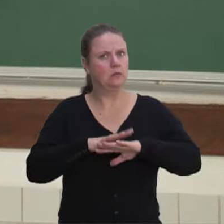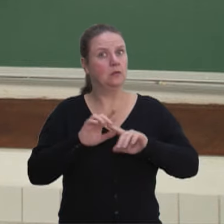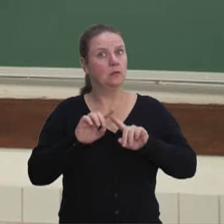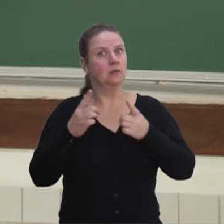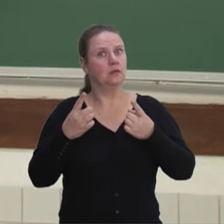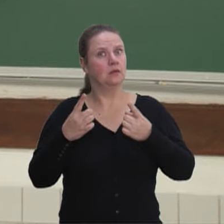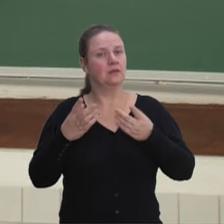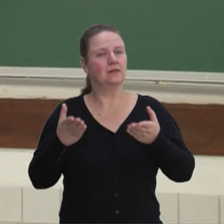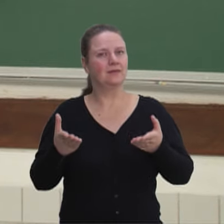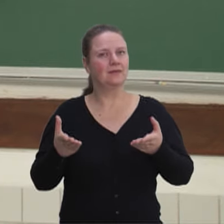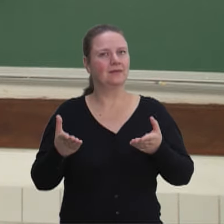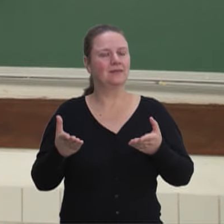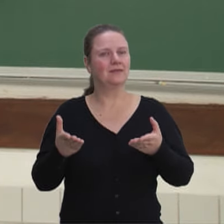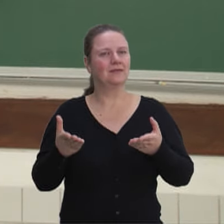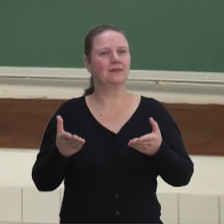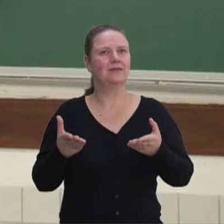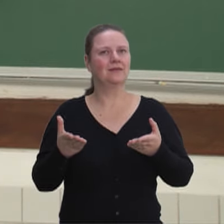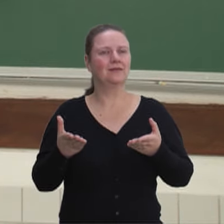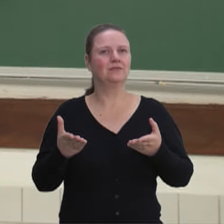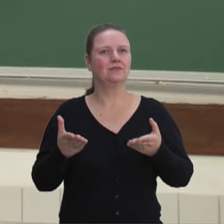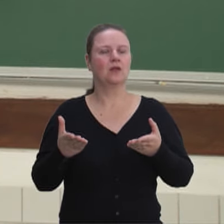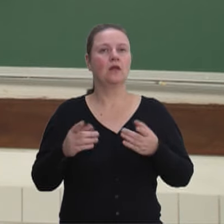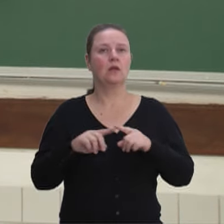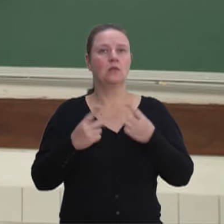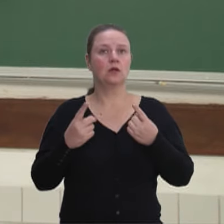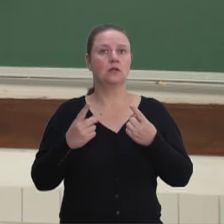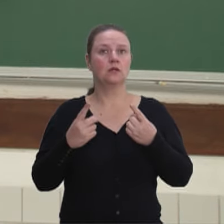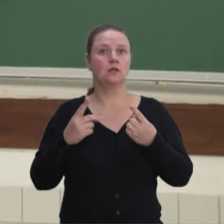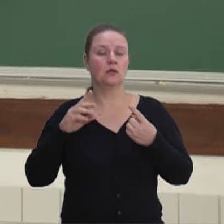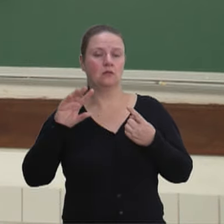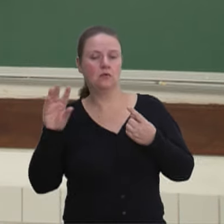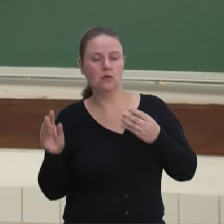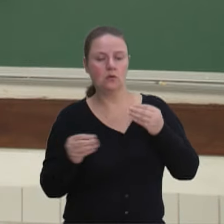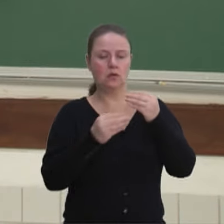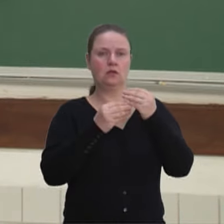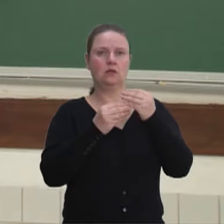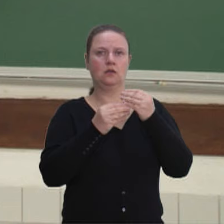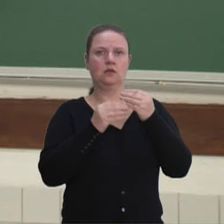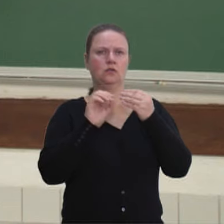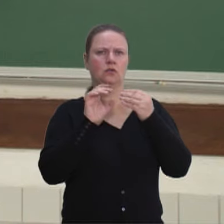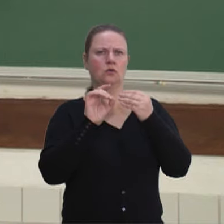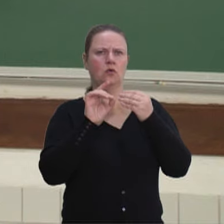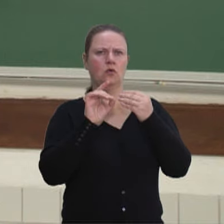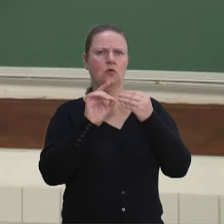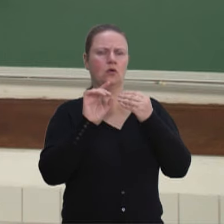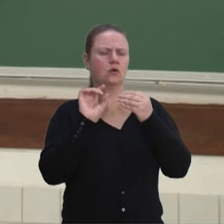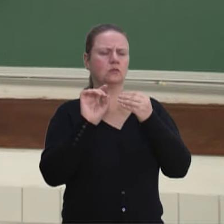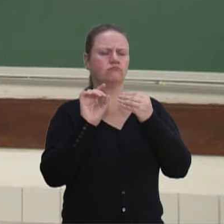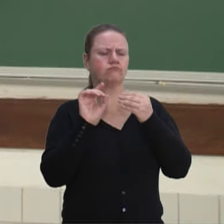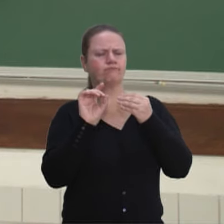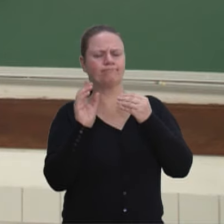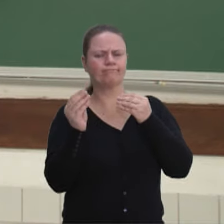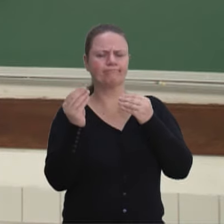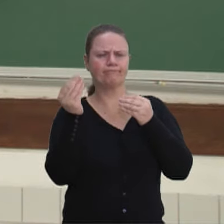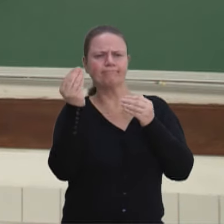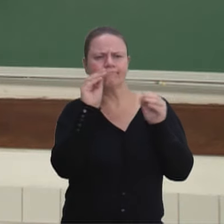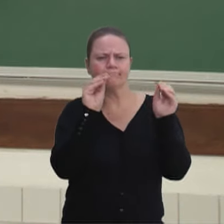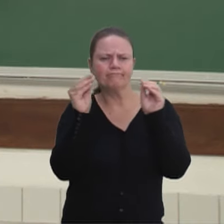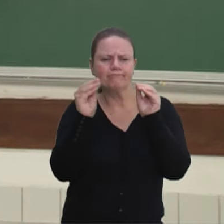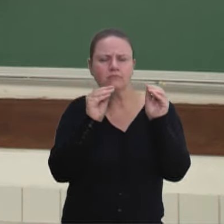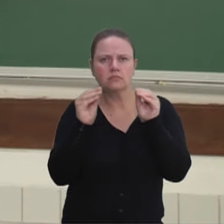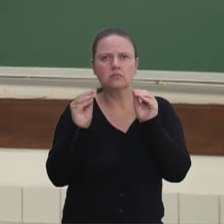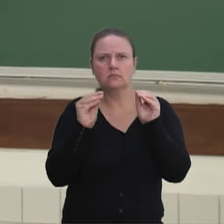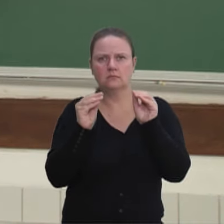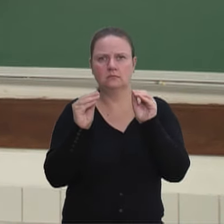Mas ela só vai entrar na nossa equação, a gente não vai ter que manipular muito bem ela. Vamos